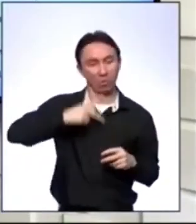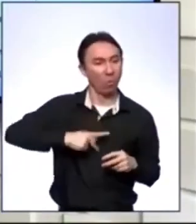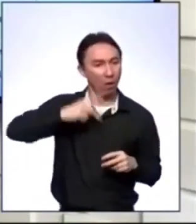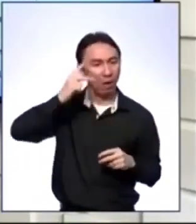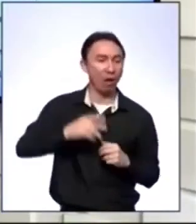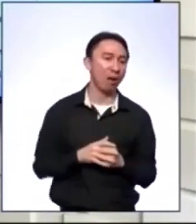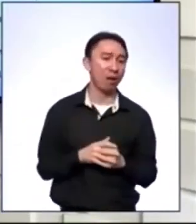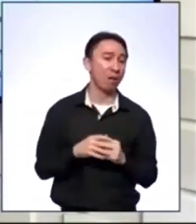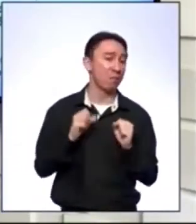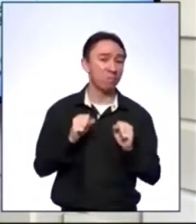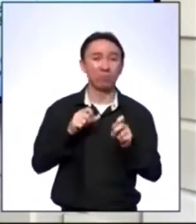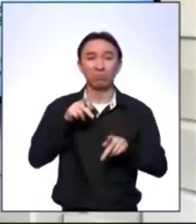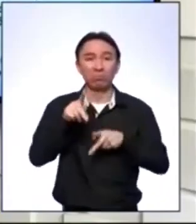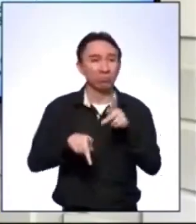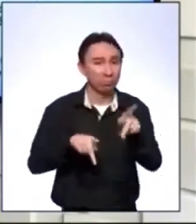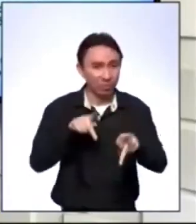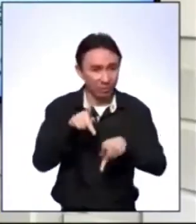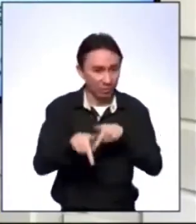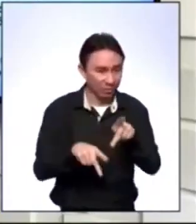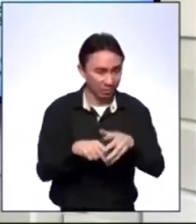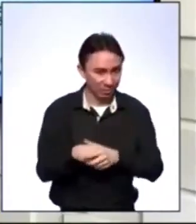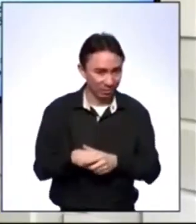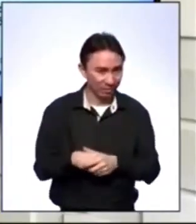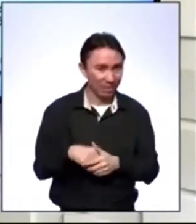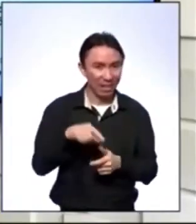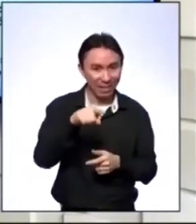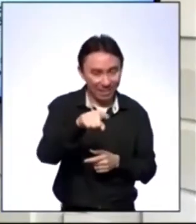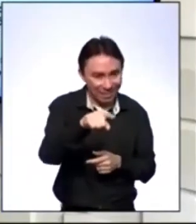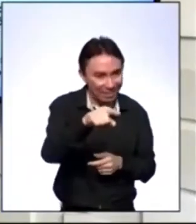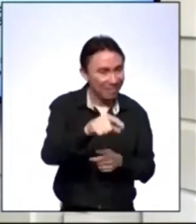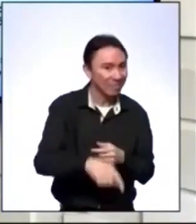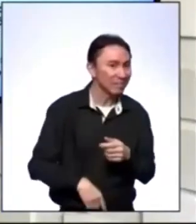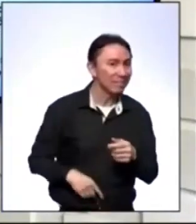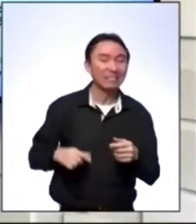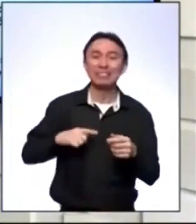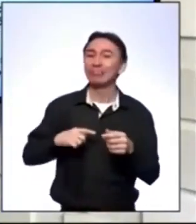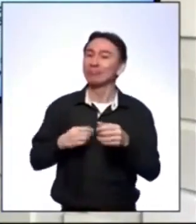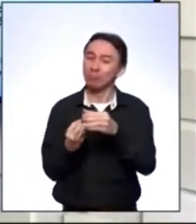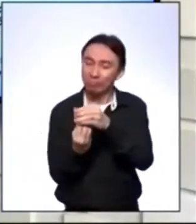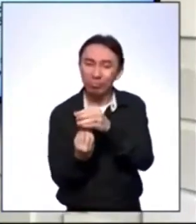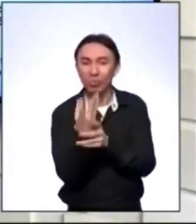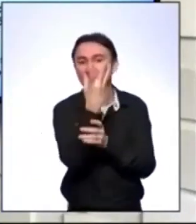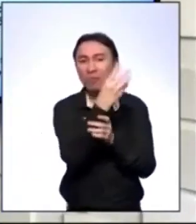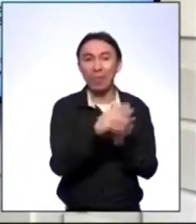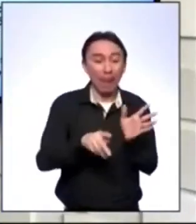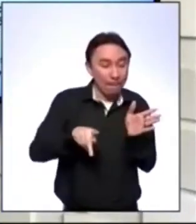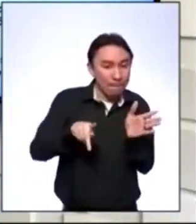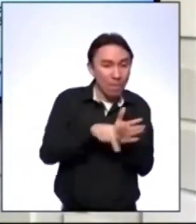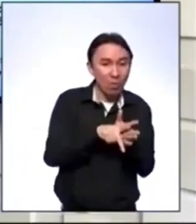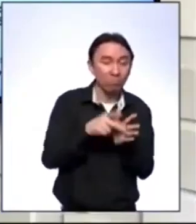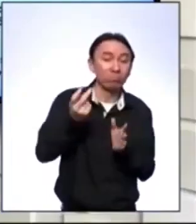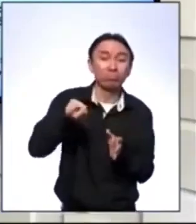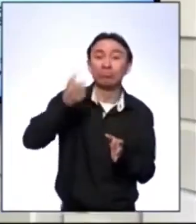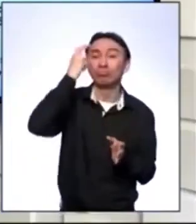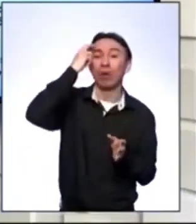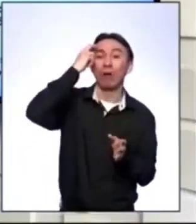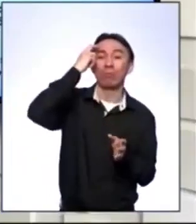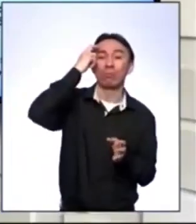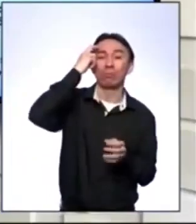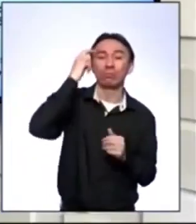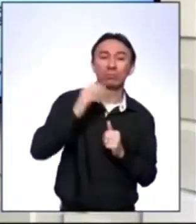públicas. E é daí que nasce o conceito, daí que vem o conceito de patrimônio cultural. E eu preferi aqui